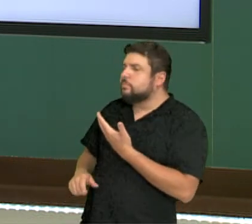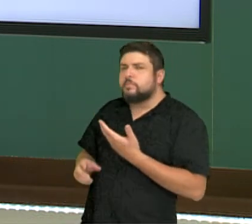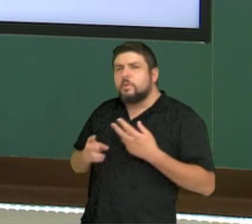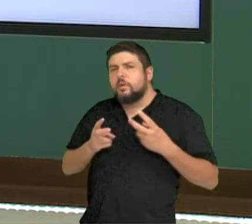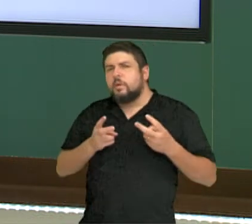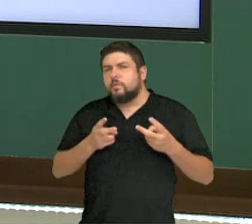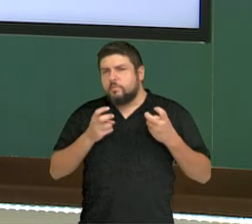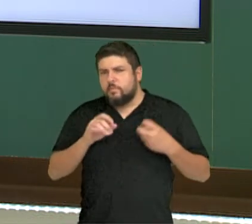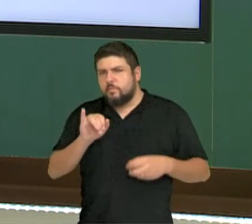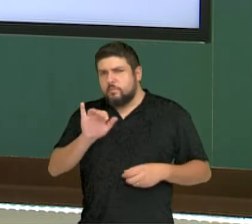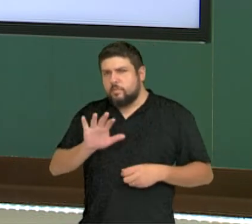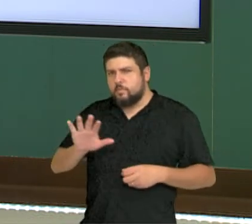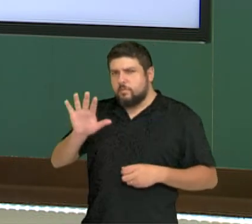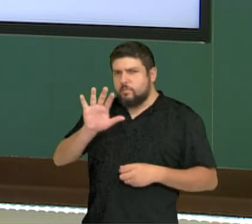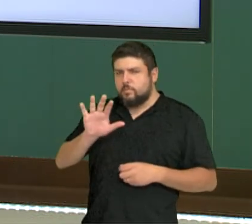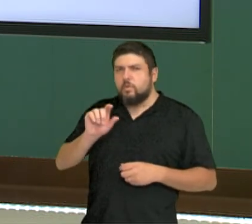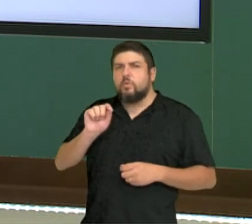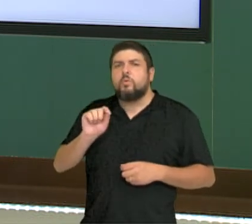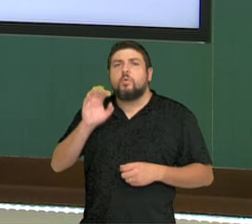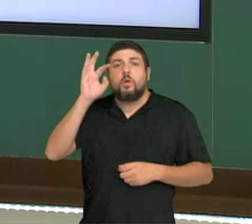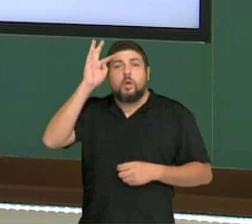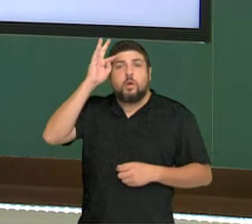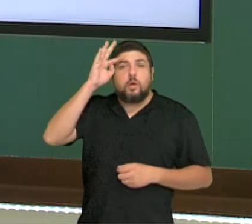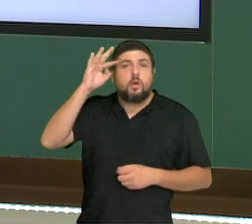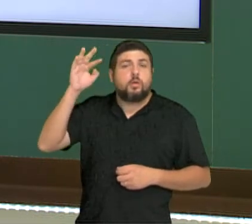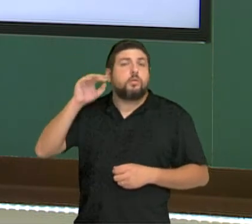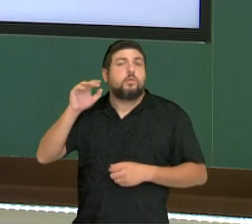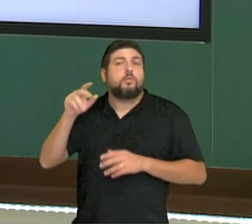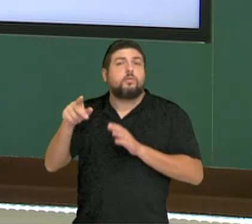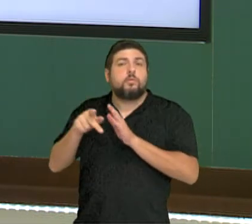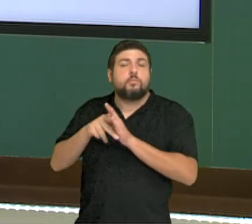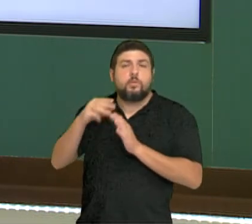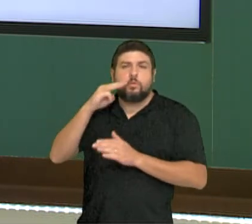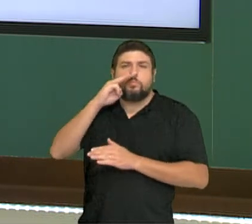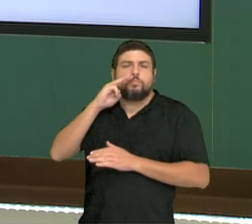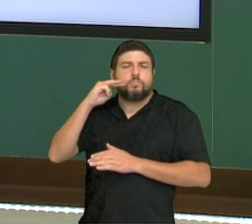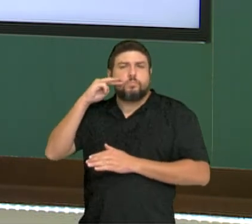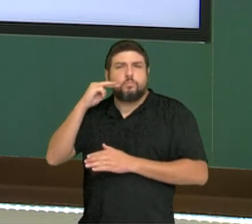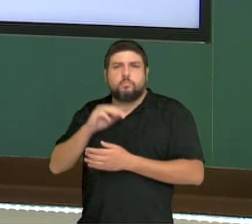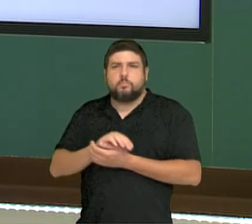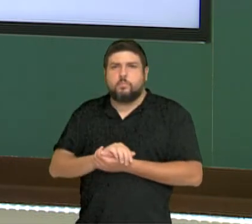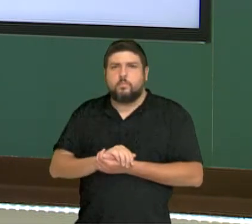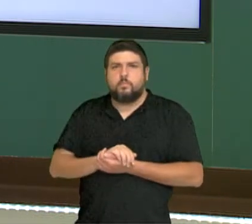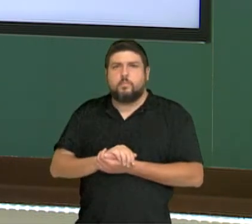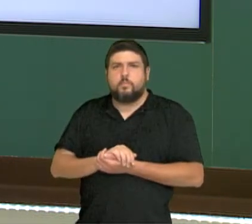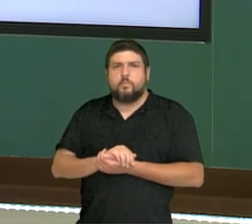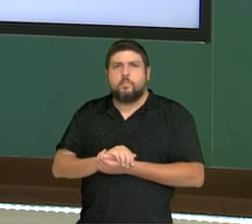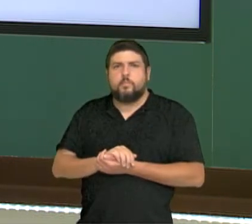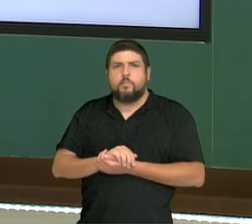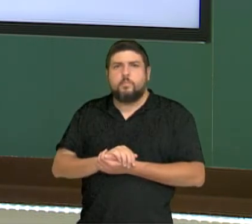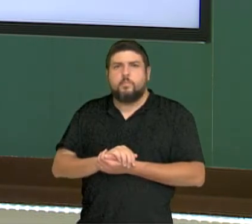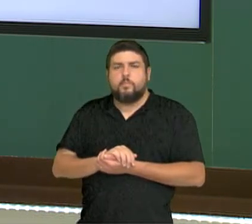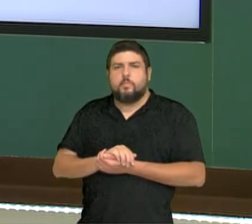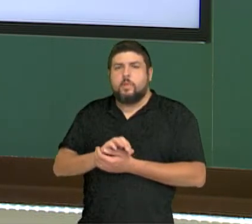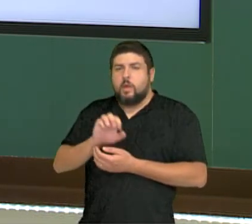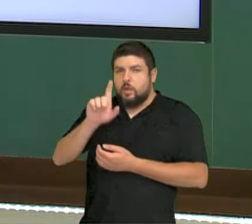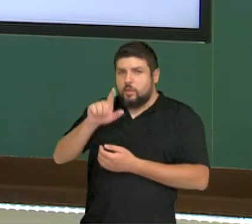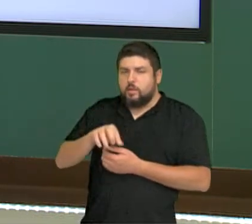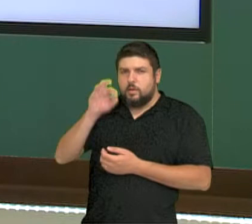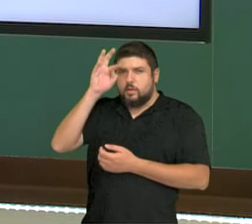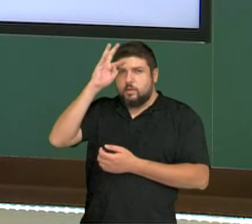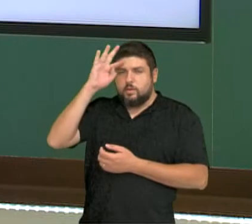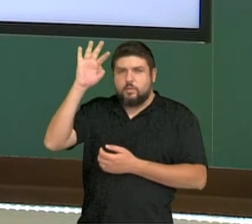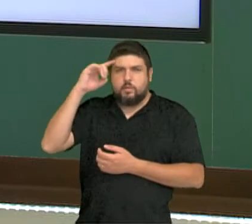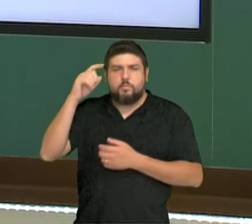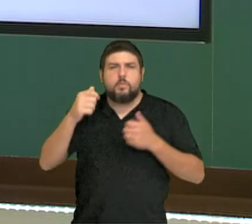sobre a teoria reformista marxista lembrando o que que é teoria reformista marxista né ou